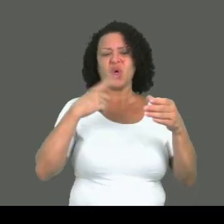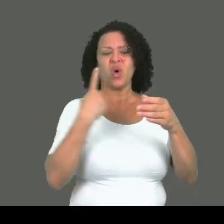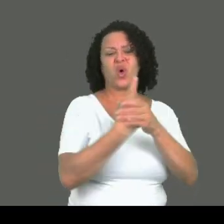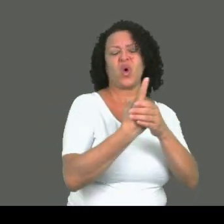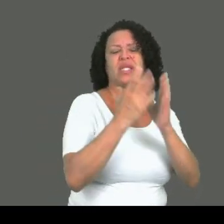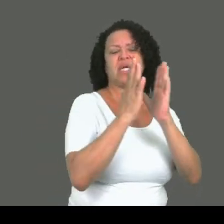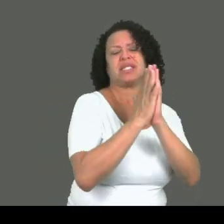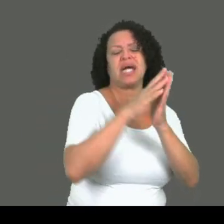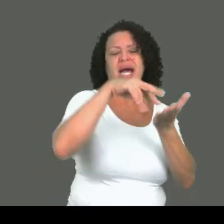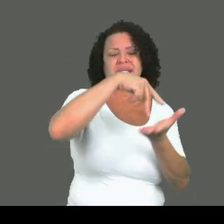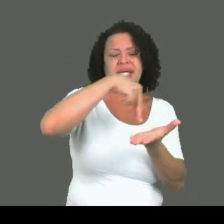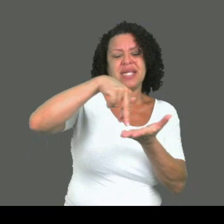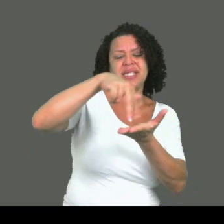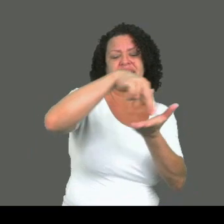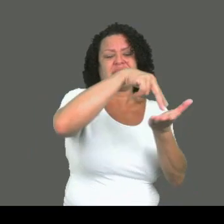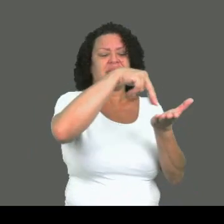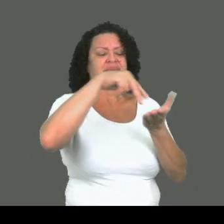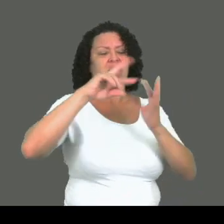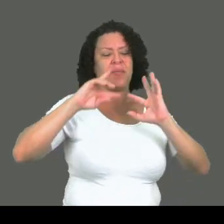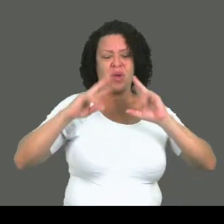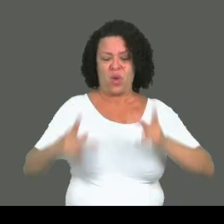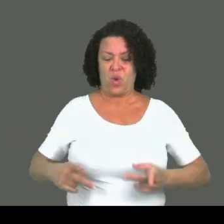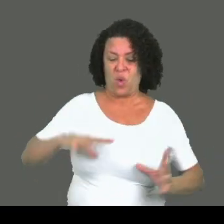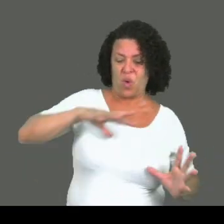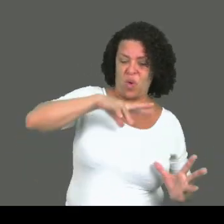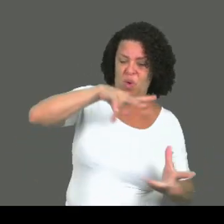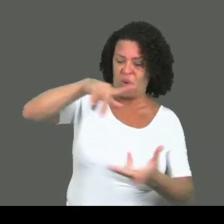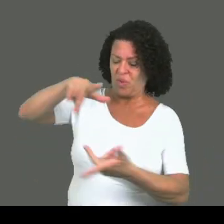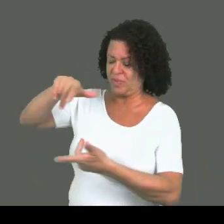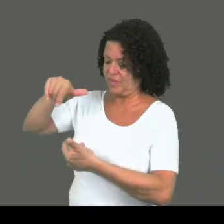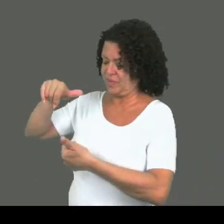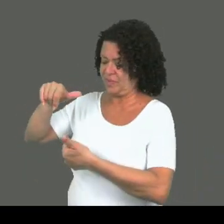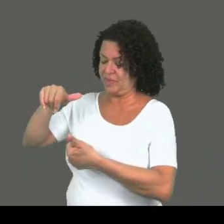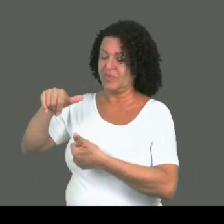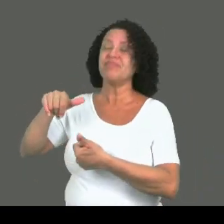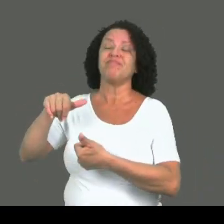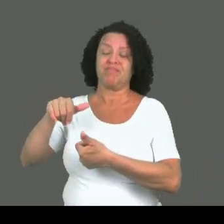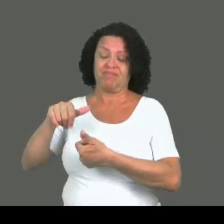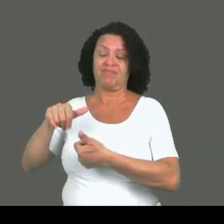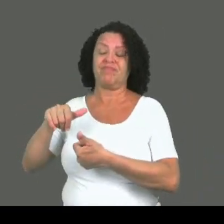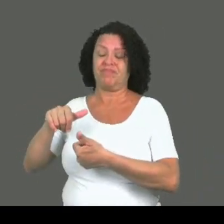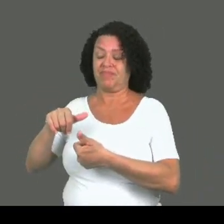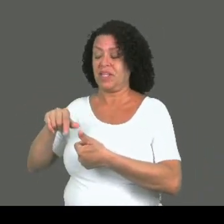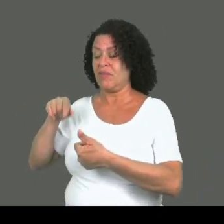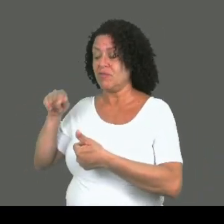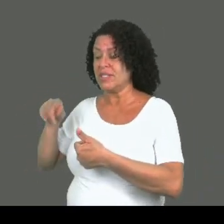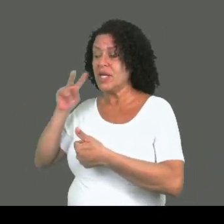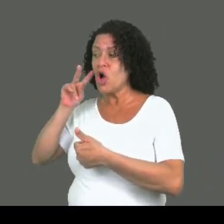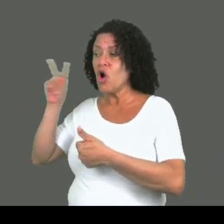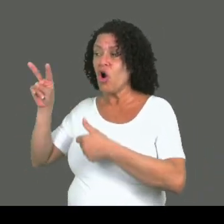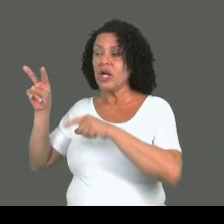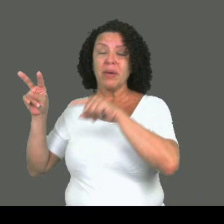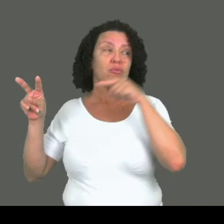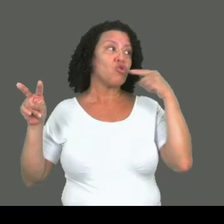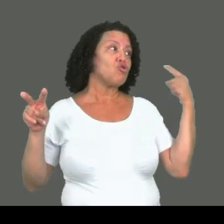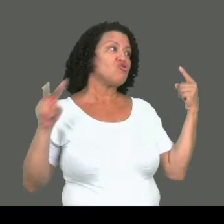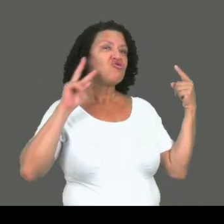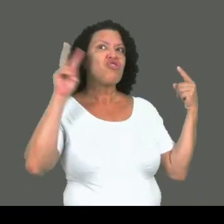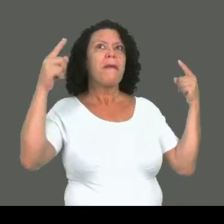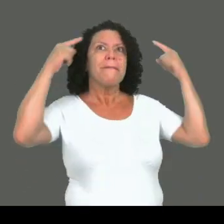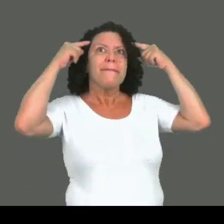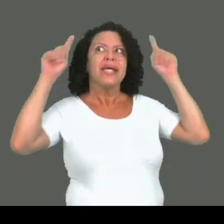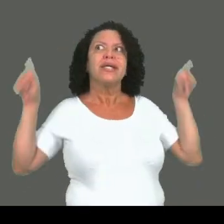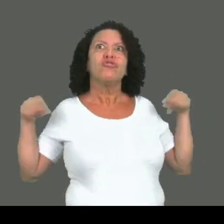curar, orar pela humanidade. Quem olha para os outros nunca entrou para honrar